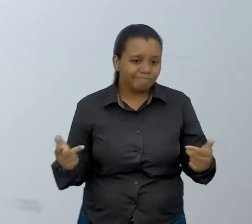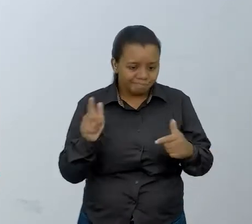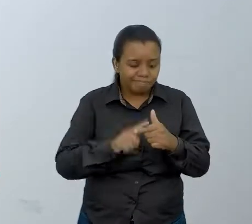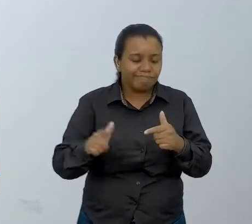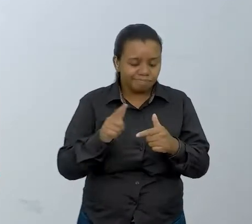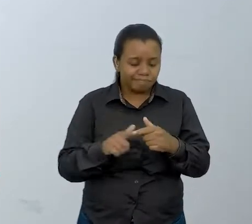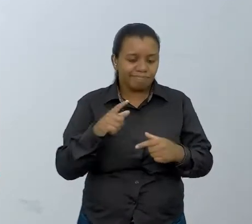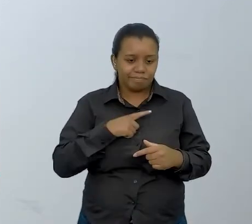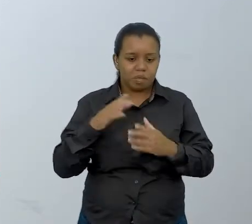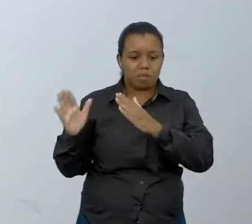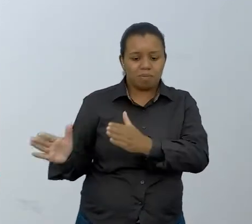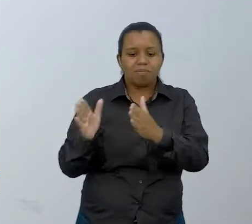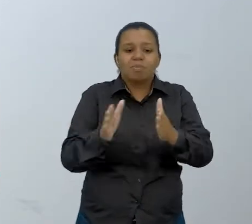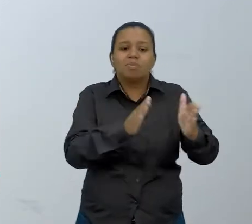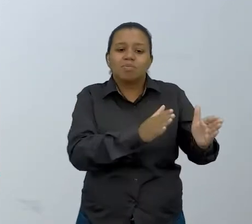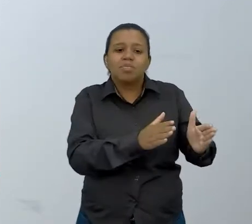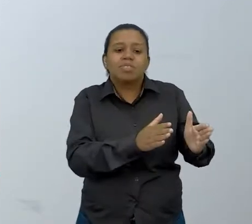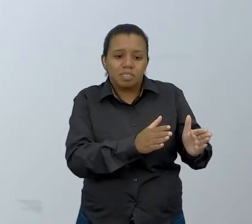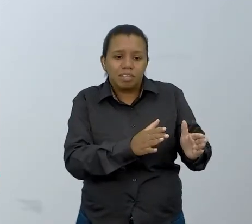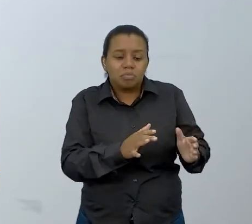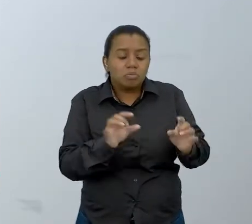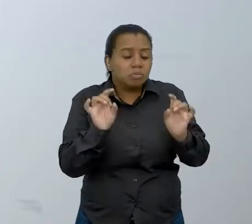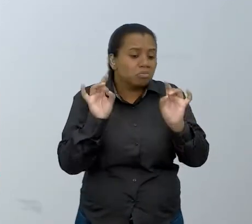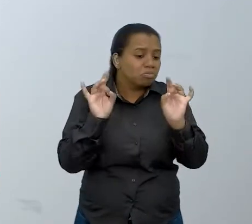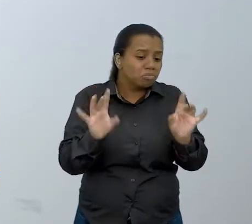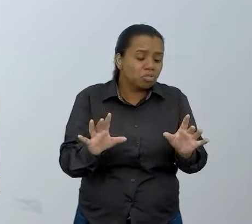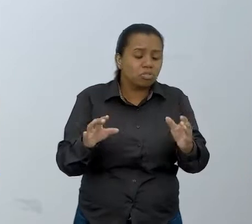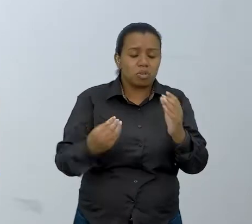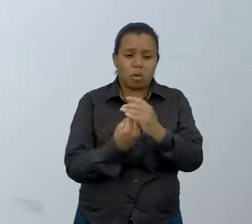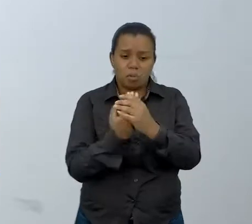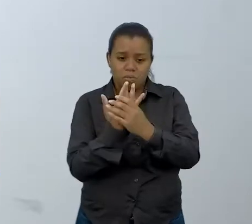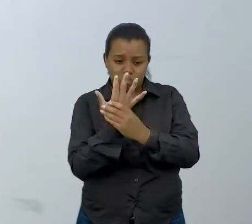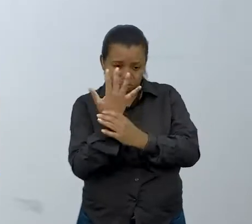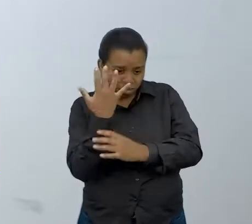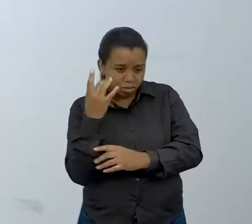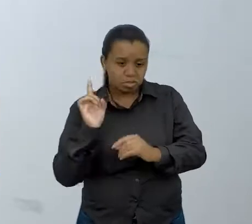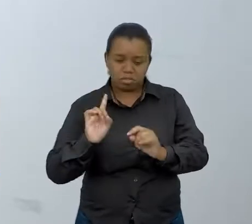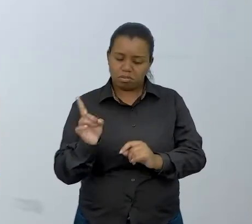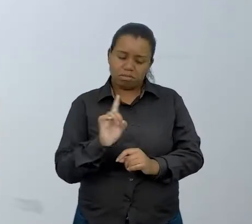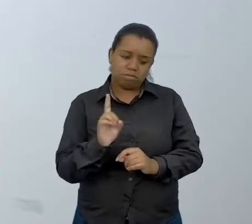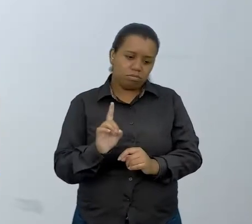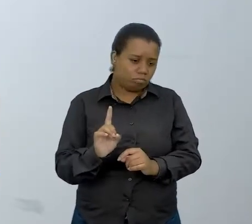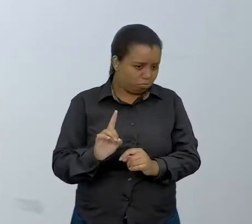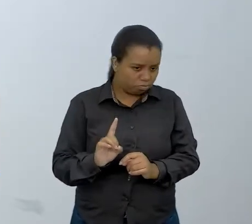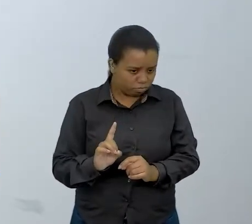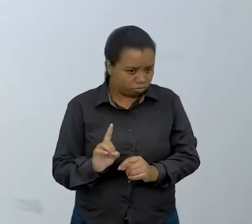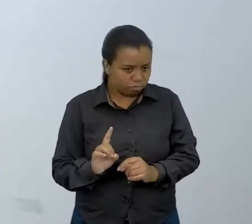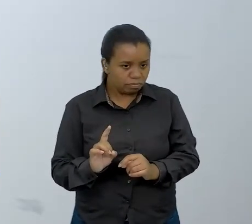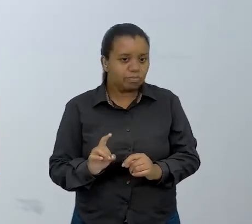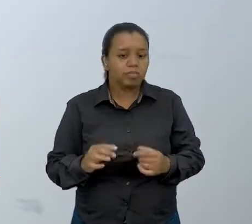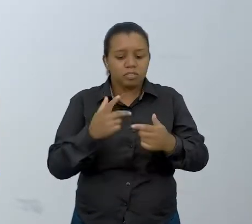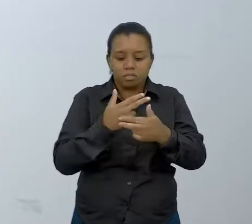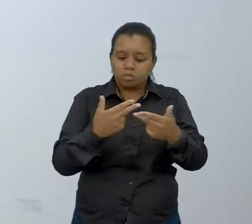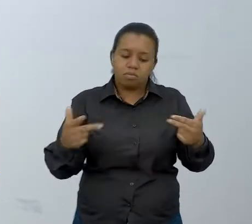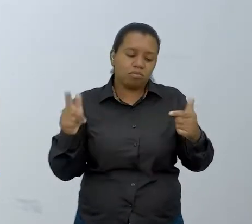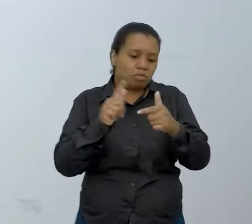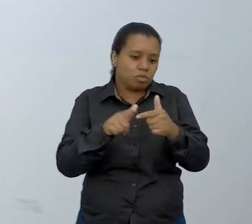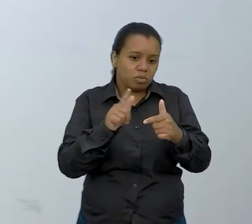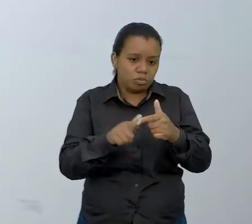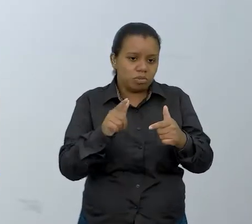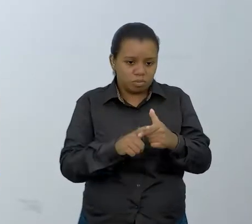processos que não têm a ver diretamente com a produção, até tem, se você pensa que existe a questão do